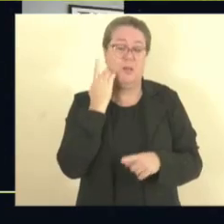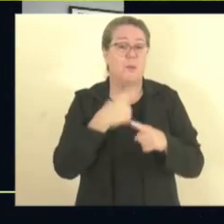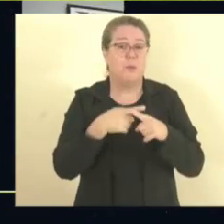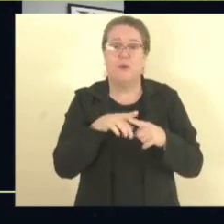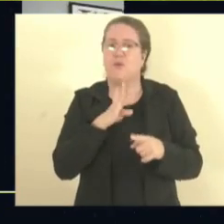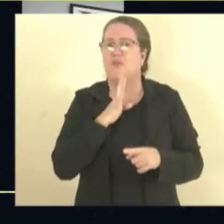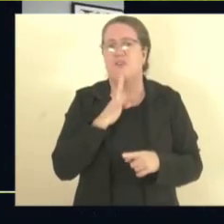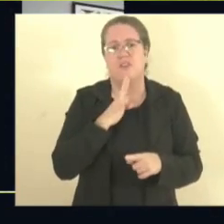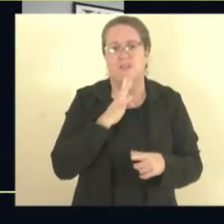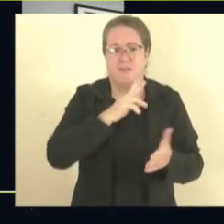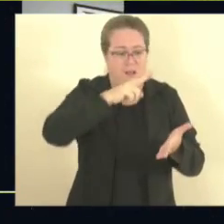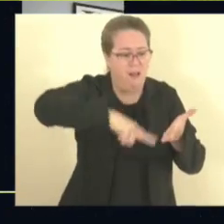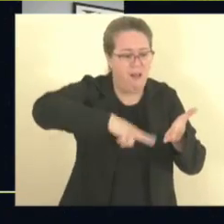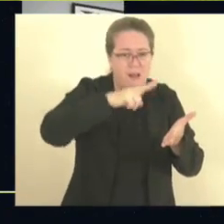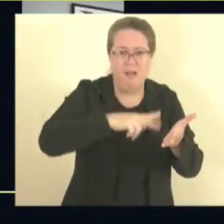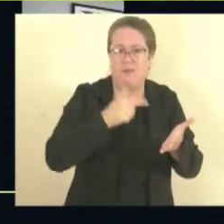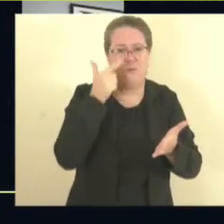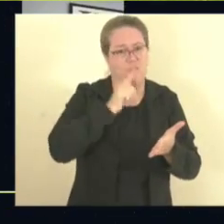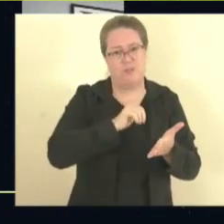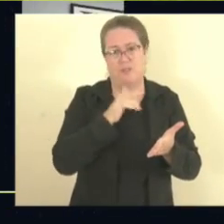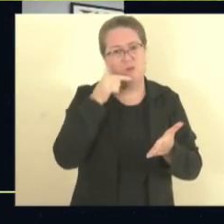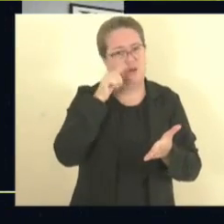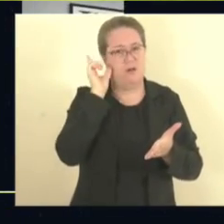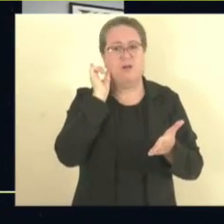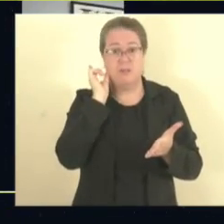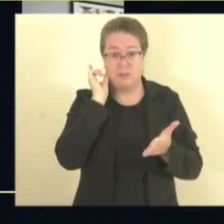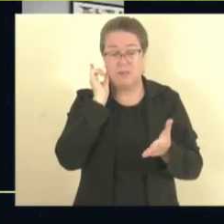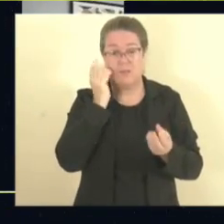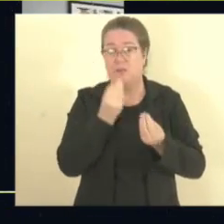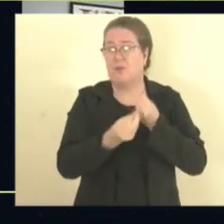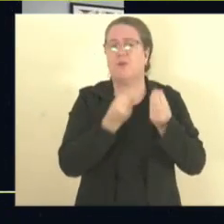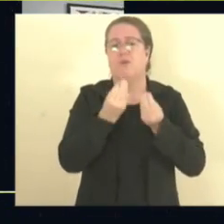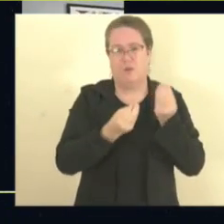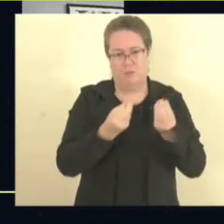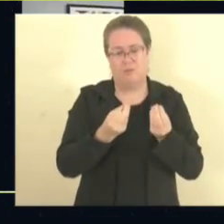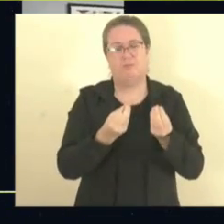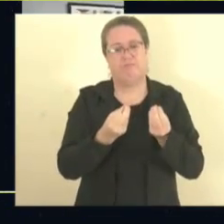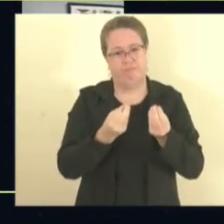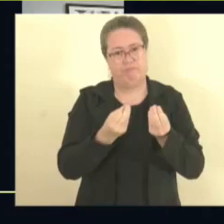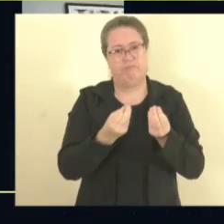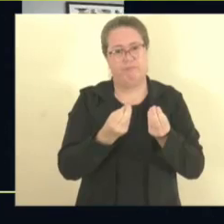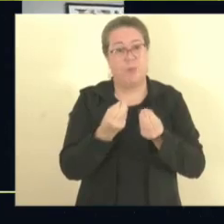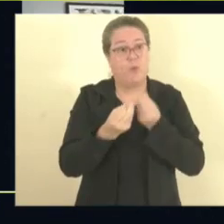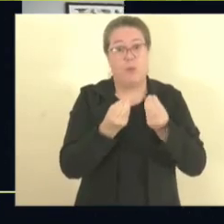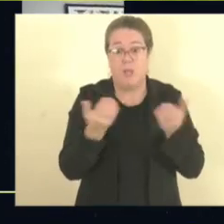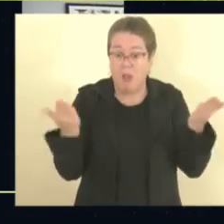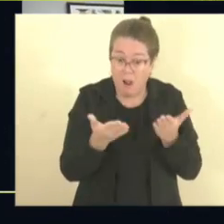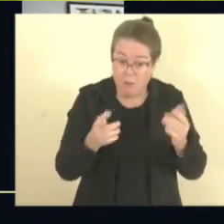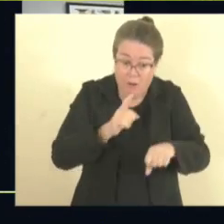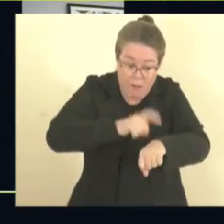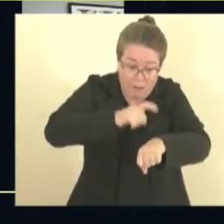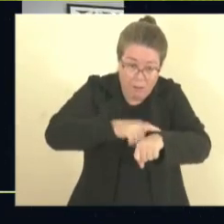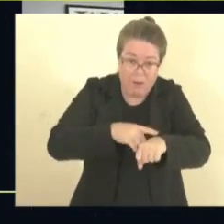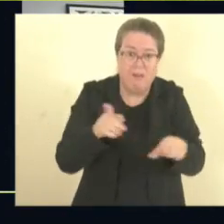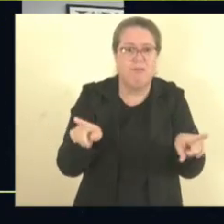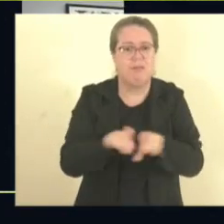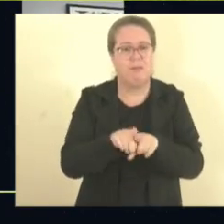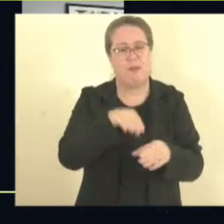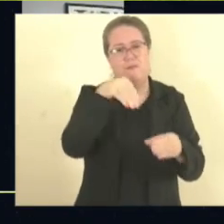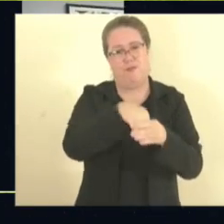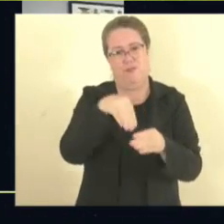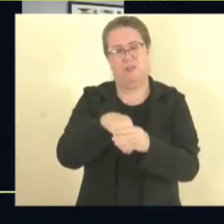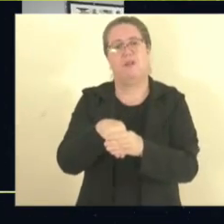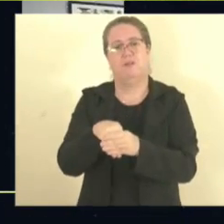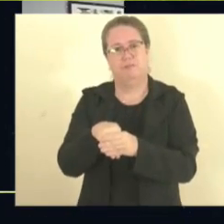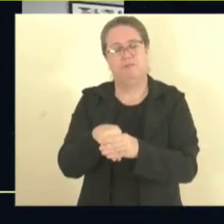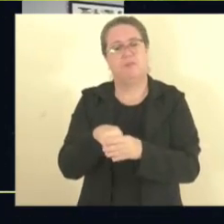meu mandato não pode ser pautado nisso, né? Em confiar na palavra da situação, né? Eu tenho que confiar nos dados e na fonte primária da situação, e isso eu não